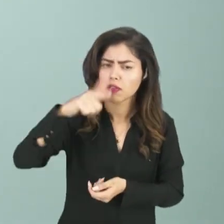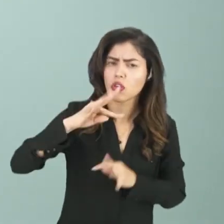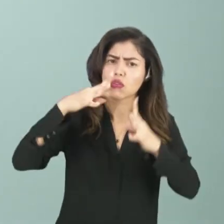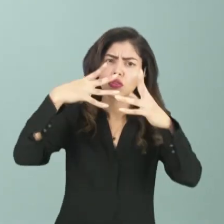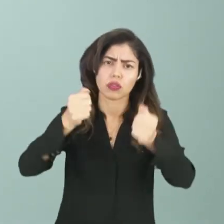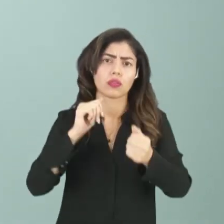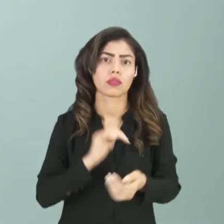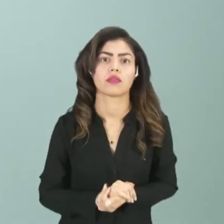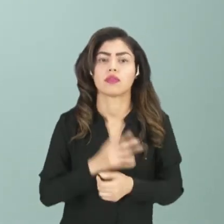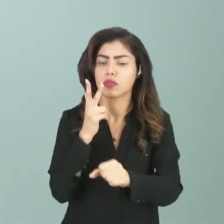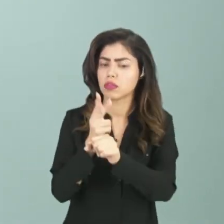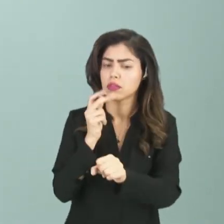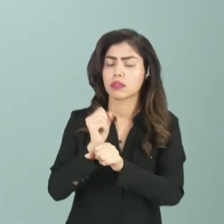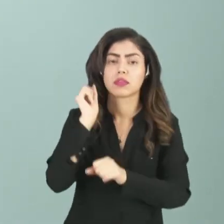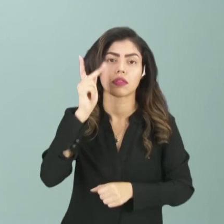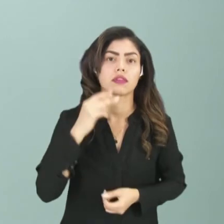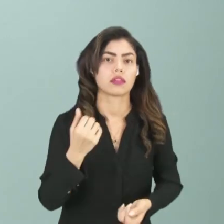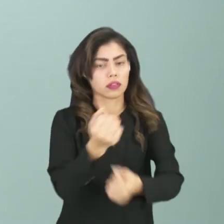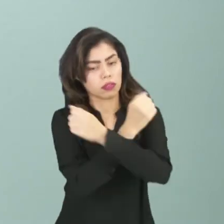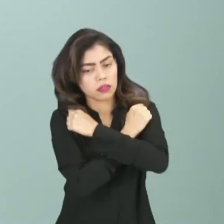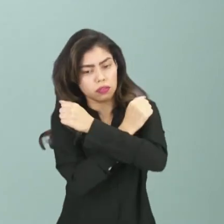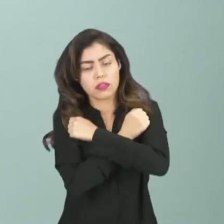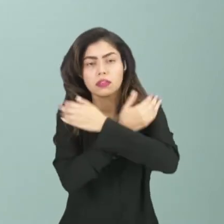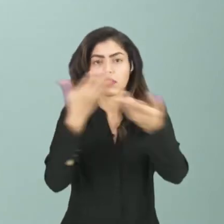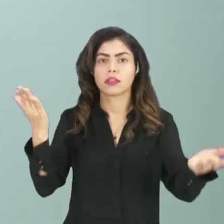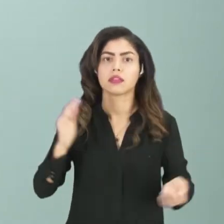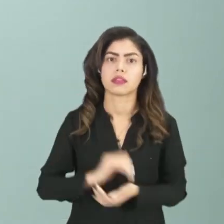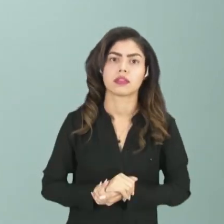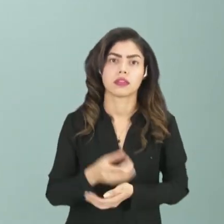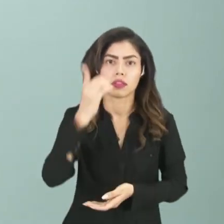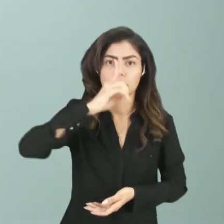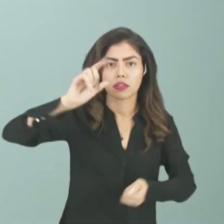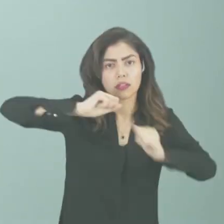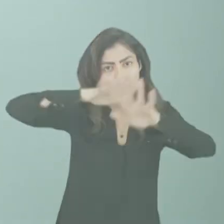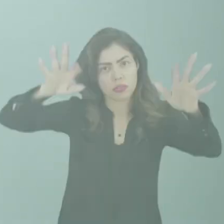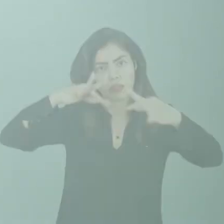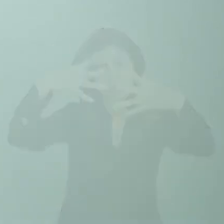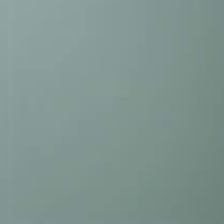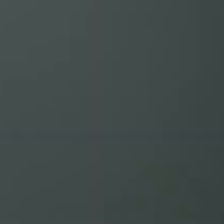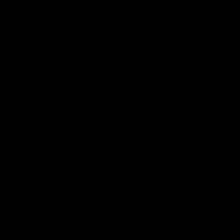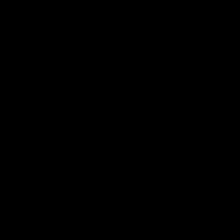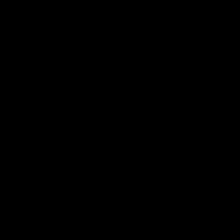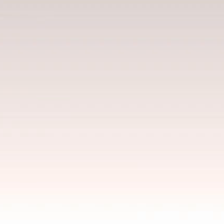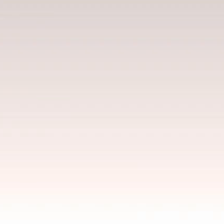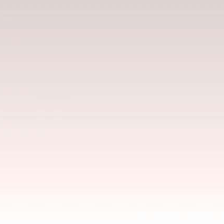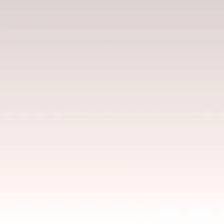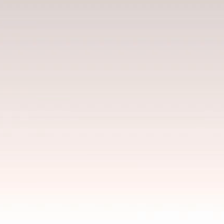todos os vídeos, ok? Um grande abraço e que Deus abençoe a todos.